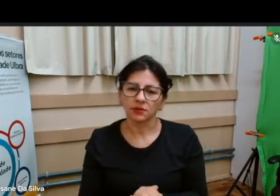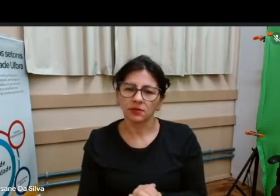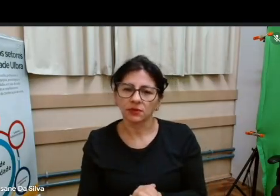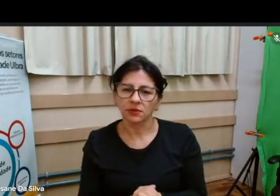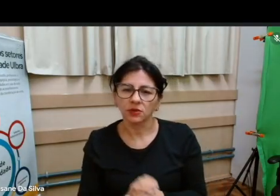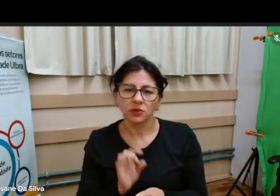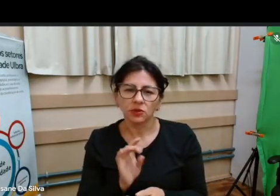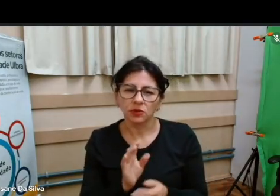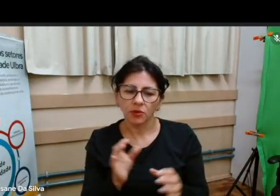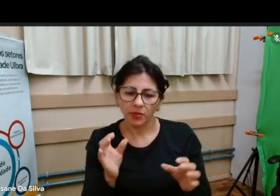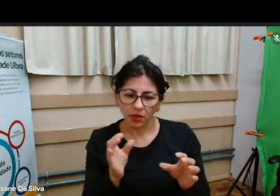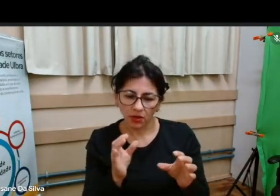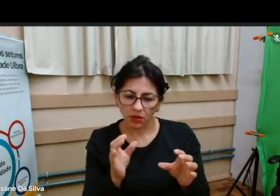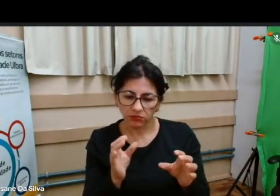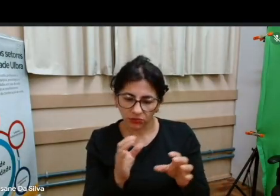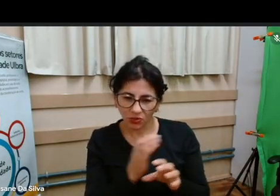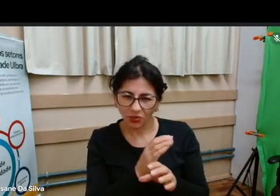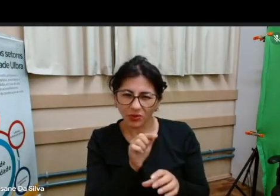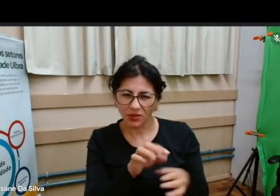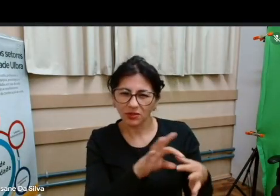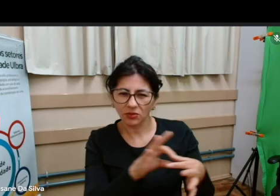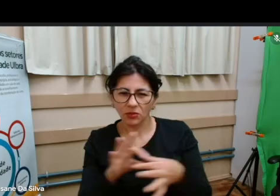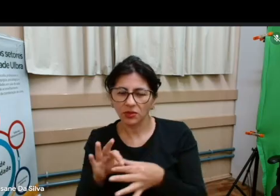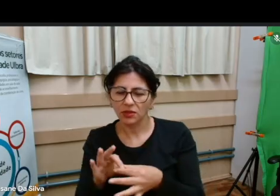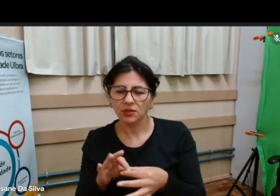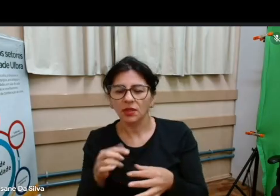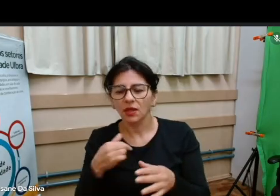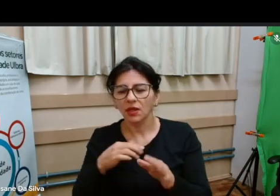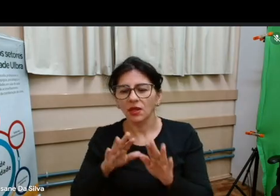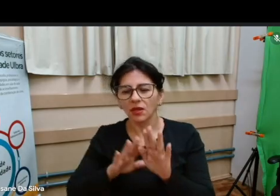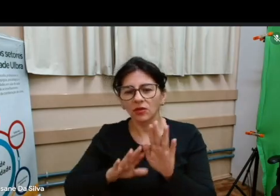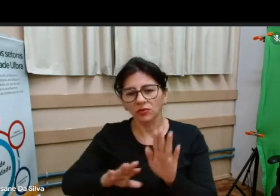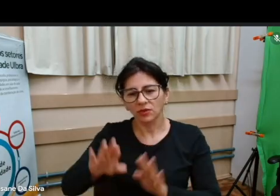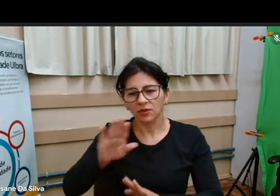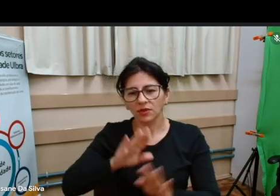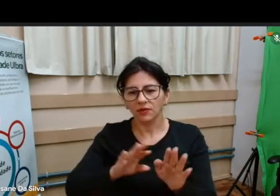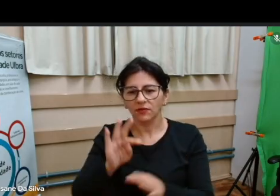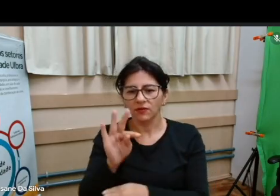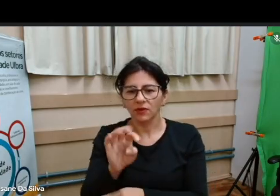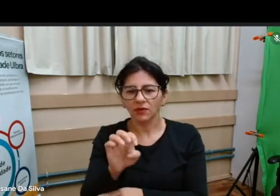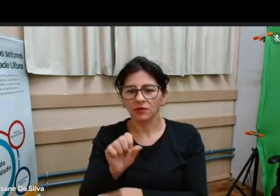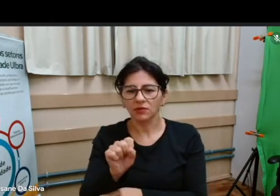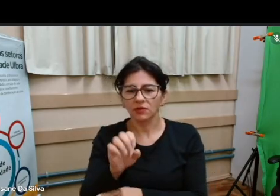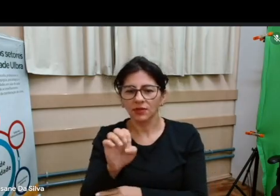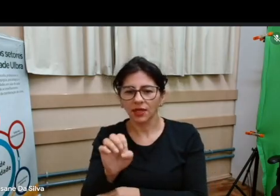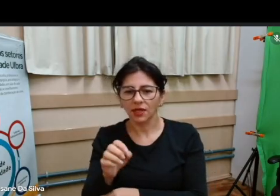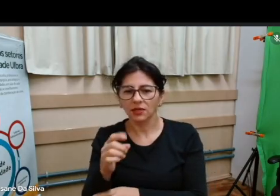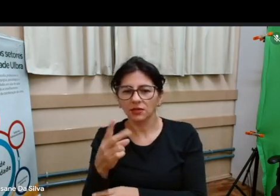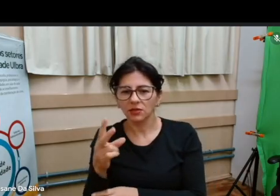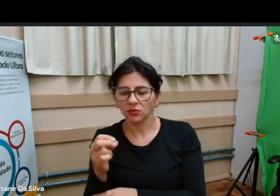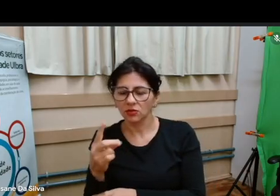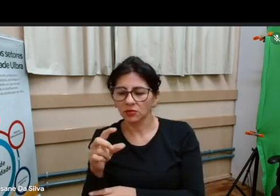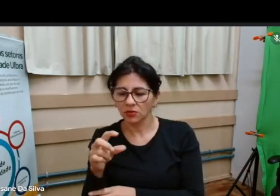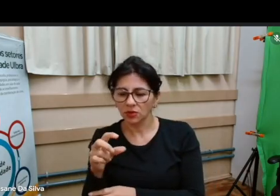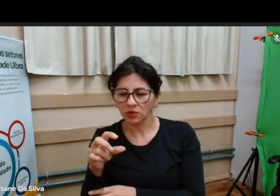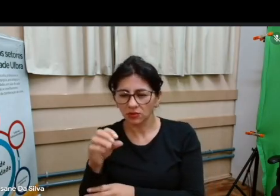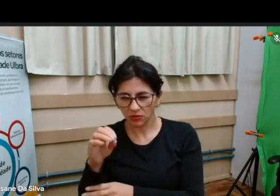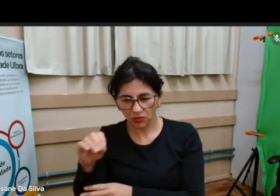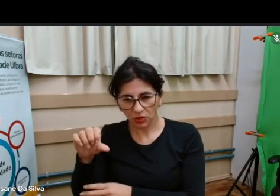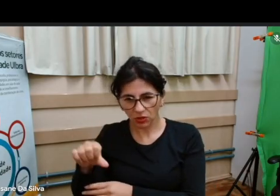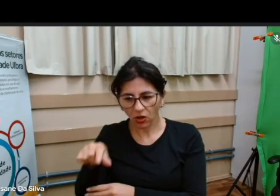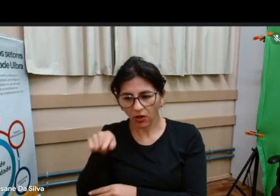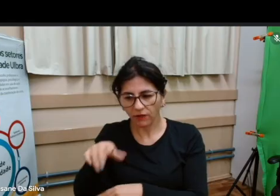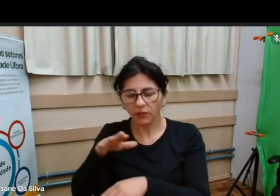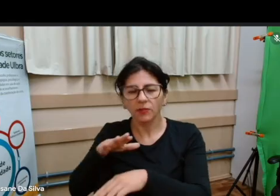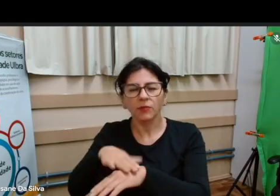contexto eu defendo a tese em 2009 num momento que era o em